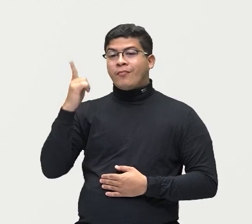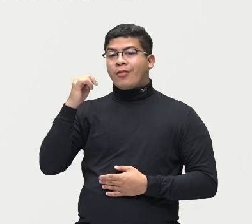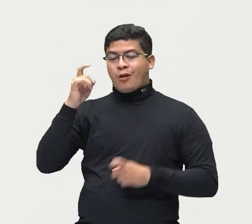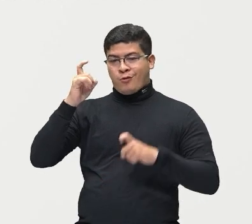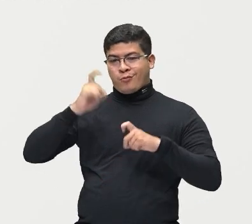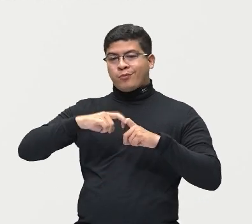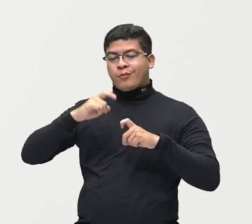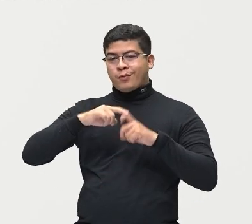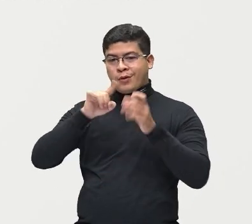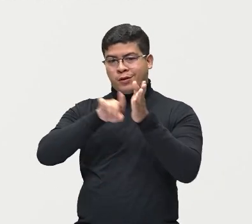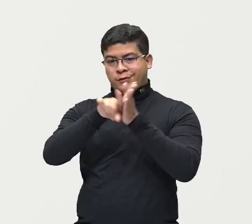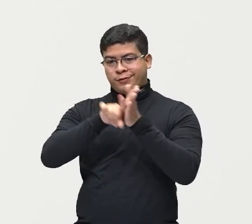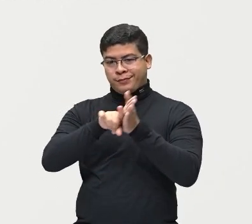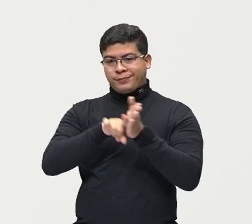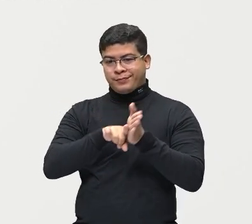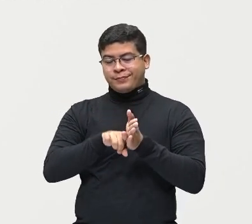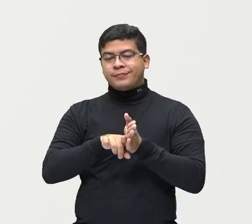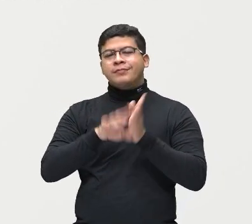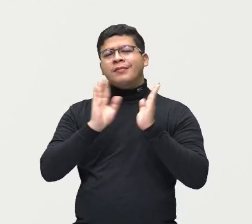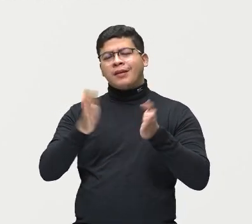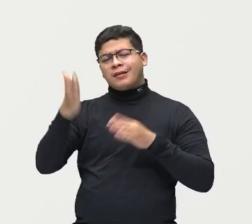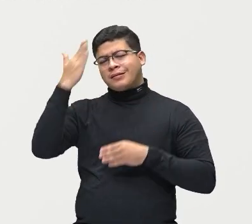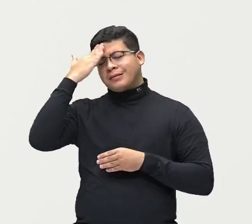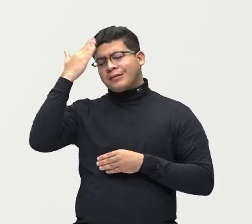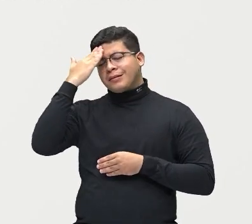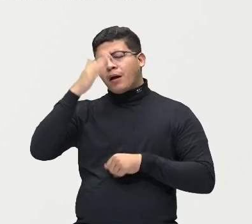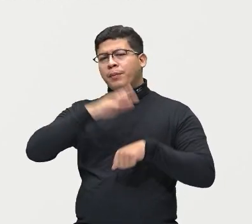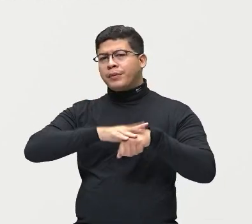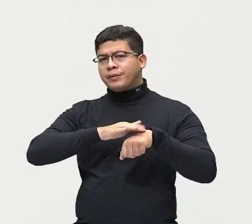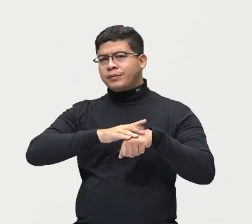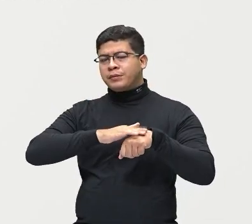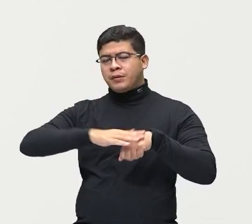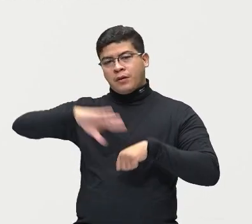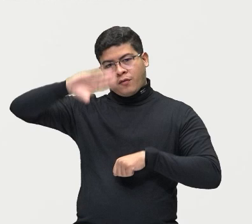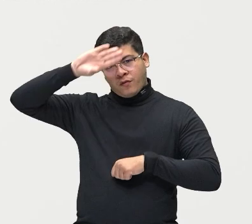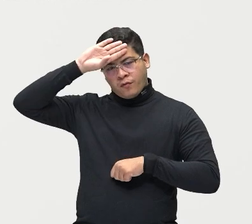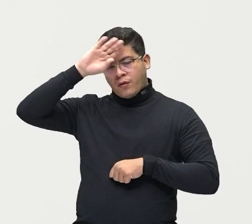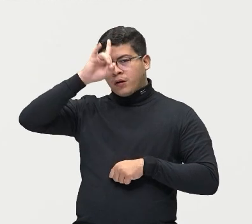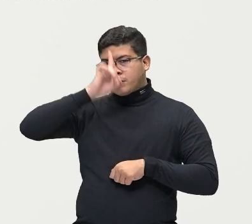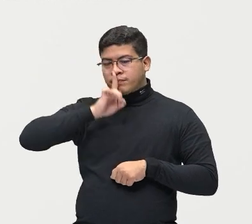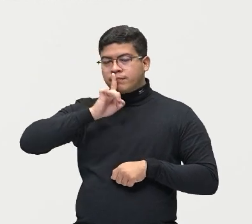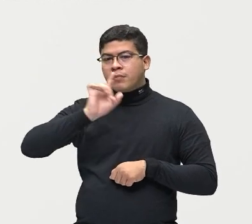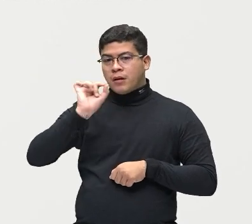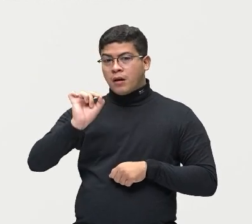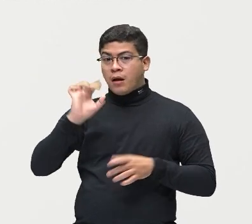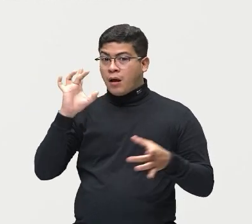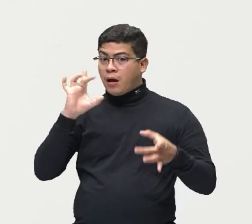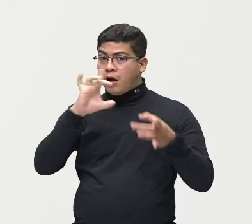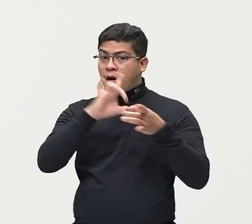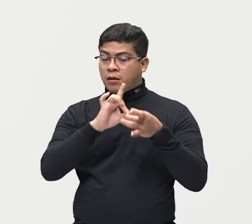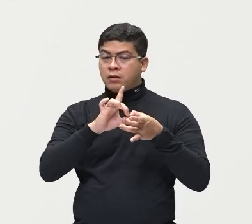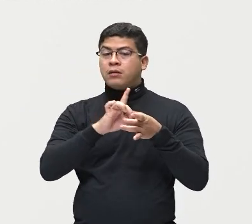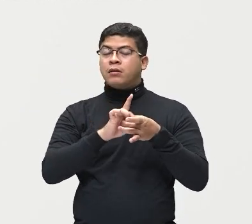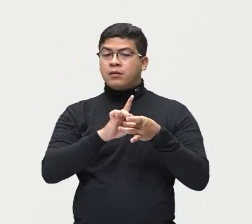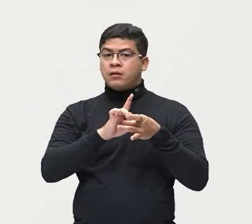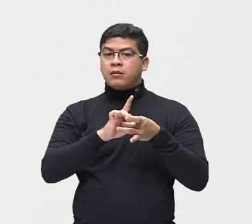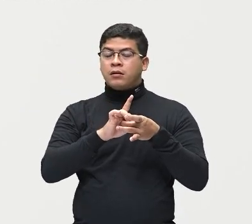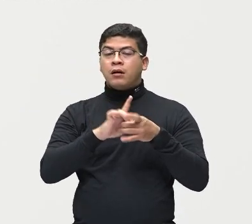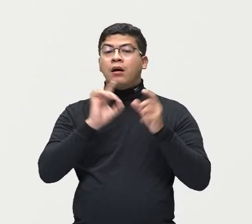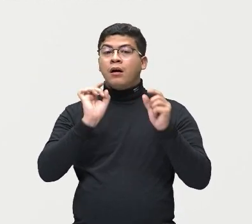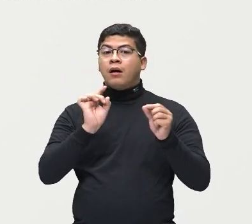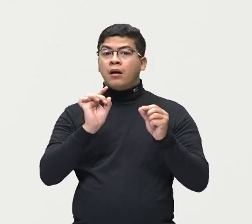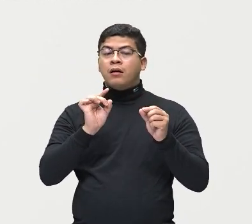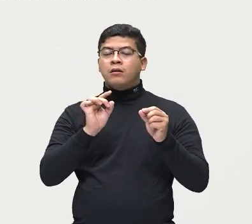microbiologista. E a gente já sabe que a febre amarela ela está relacionada como a doença que ela é transmitida através